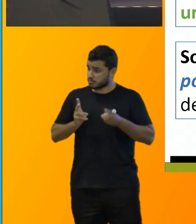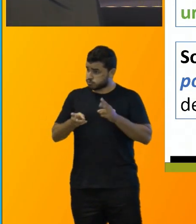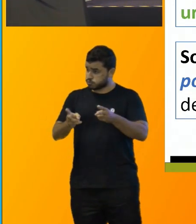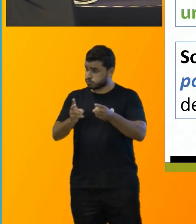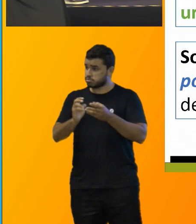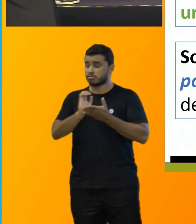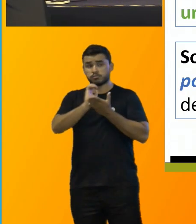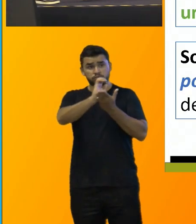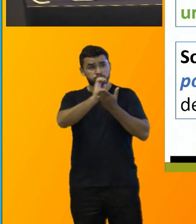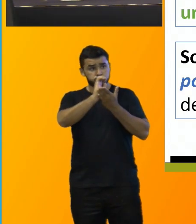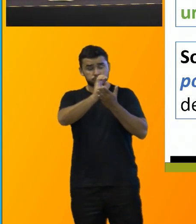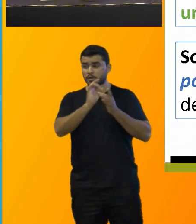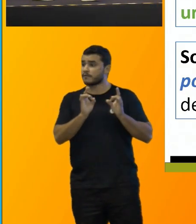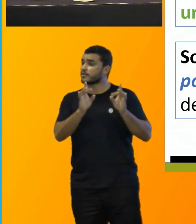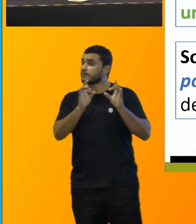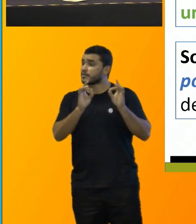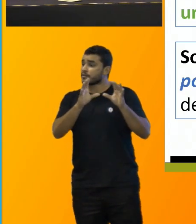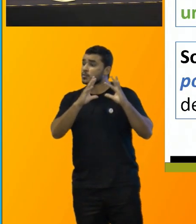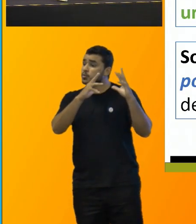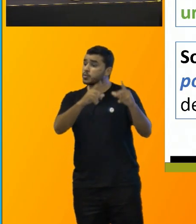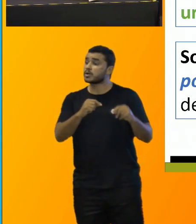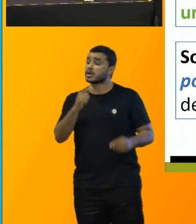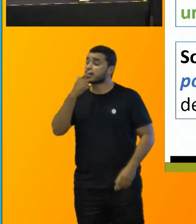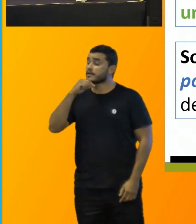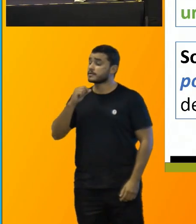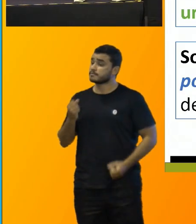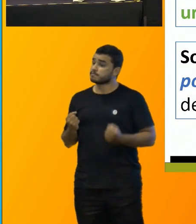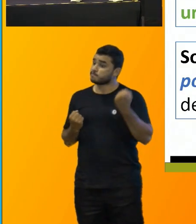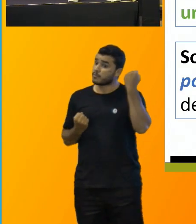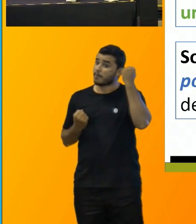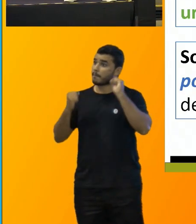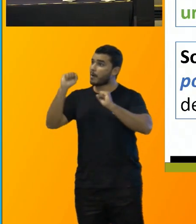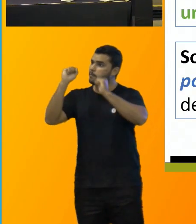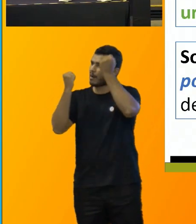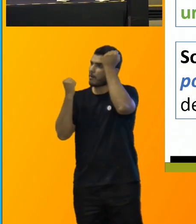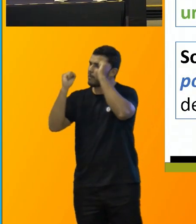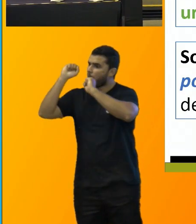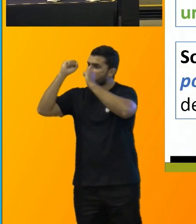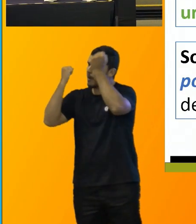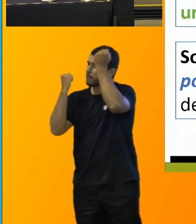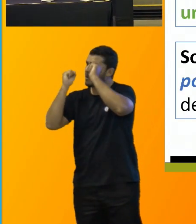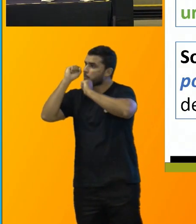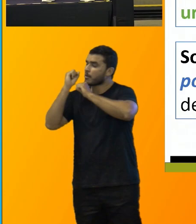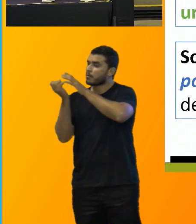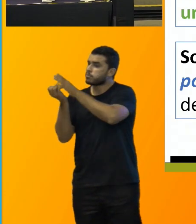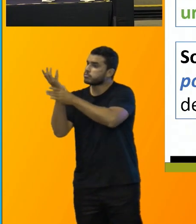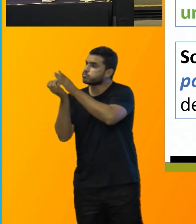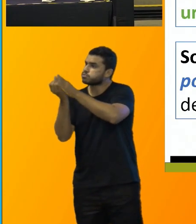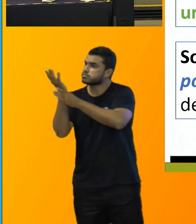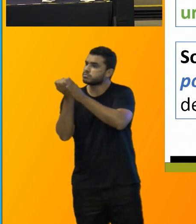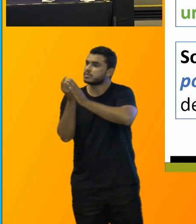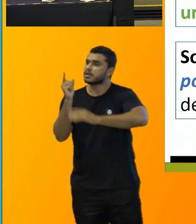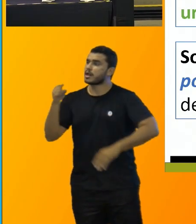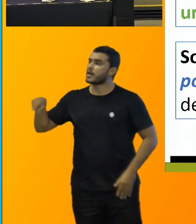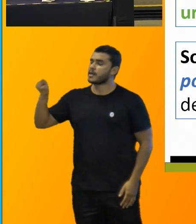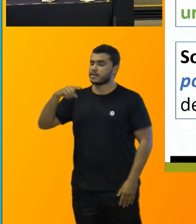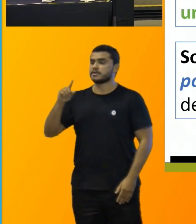incentivadores da industrialização nacional foi Getúlio. Diga comigo, uma das marcas de Getúlio foi o incentivo à